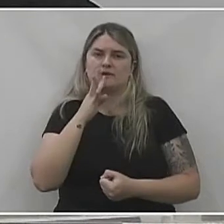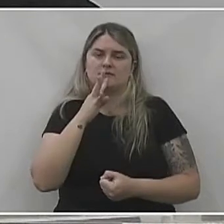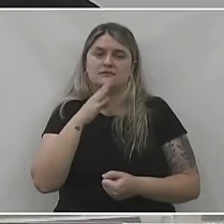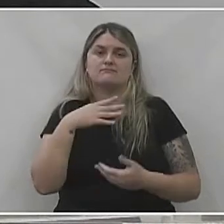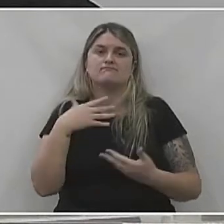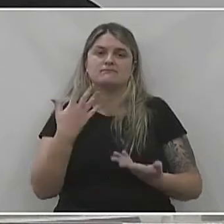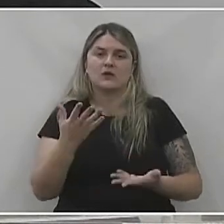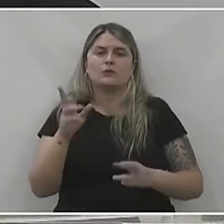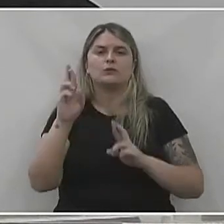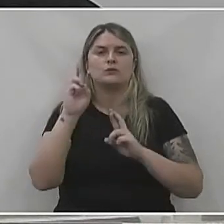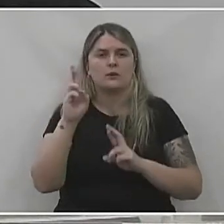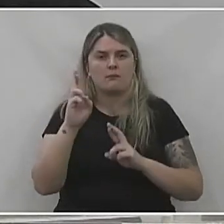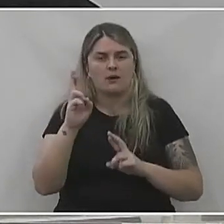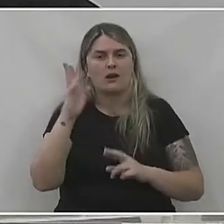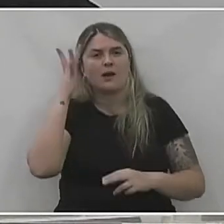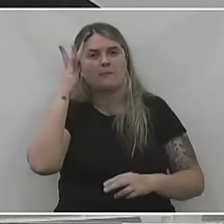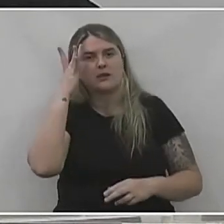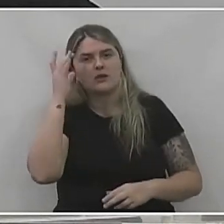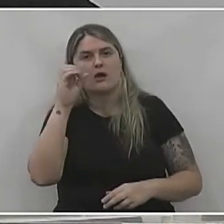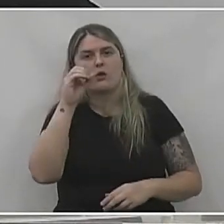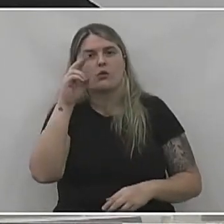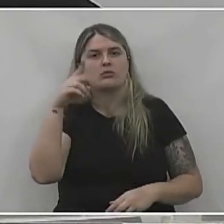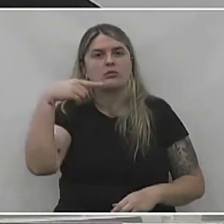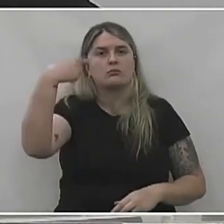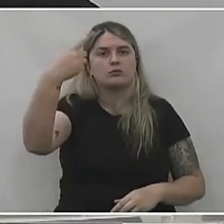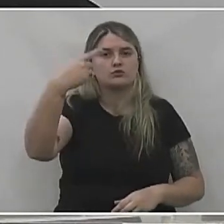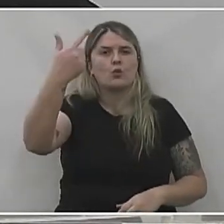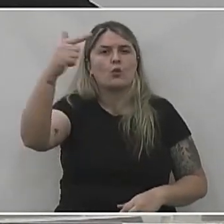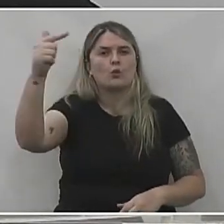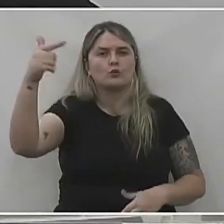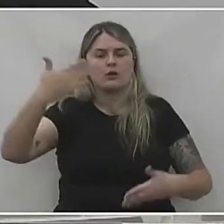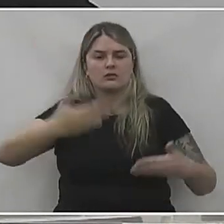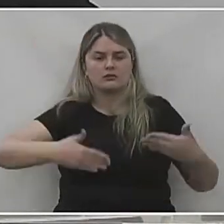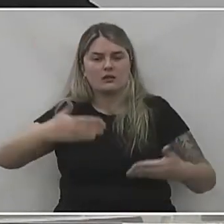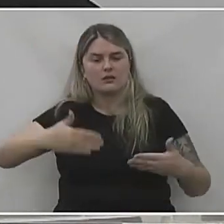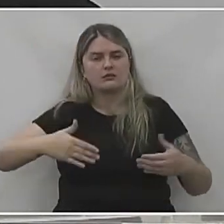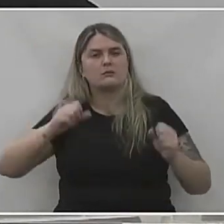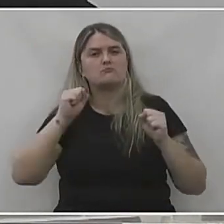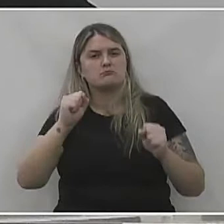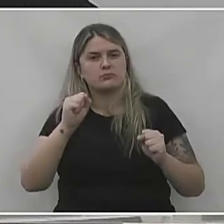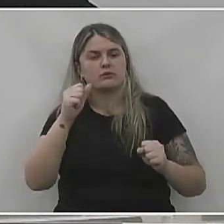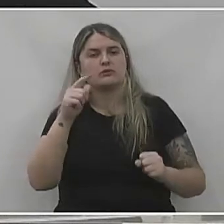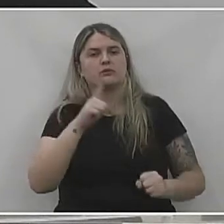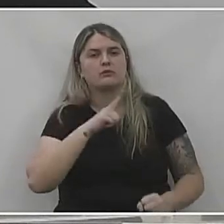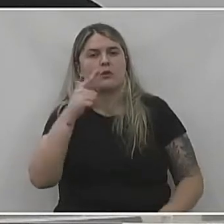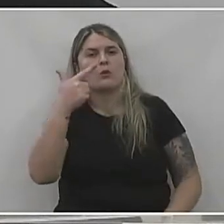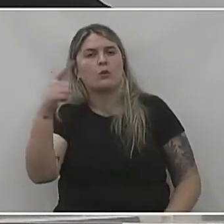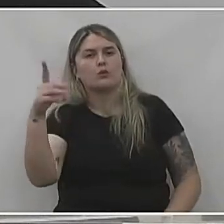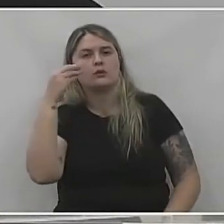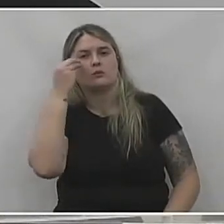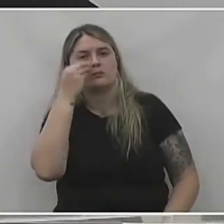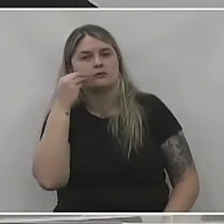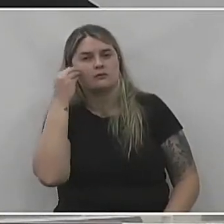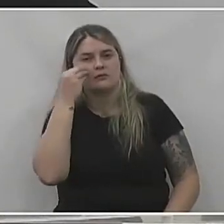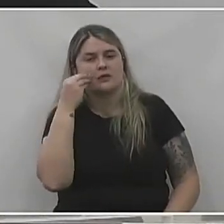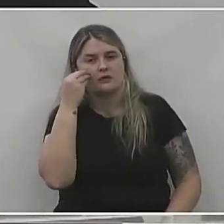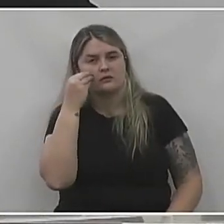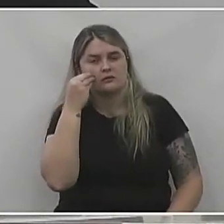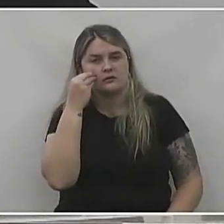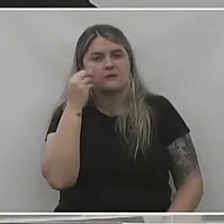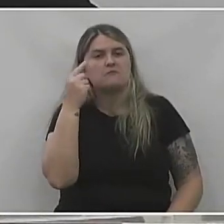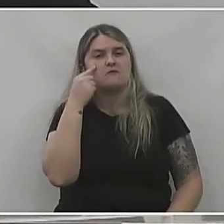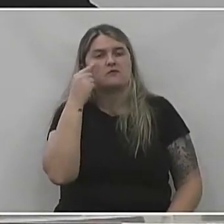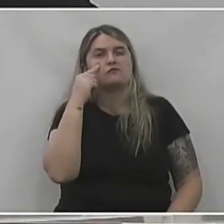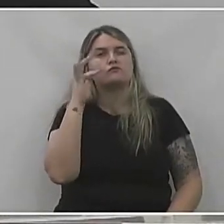enfim espero que amanhã ou depois outros atletas possam estar aí tendo novas oportunidades né